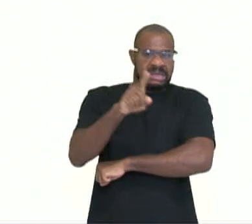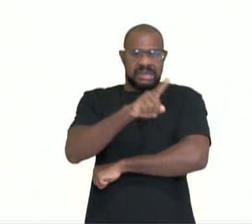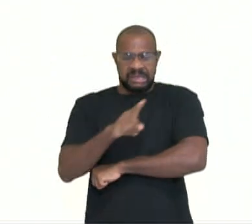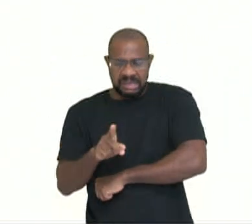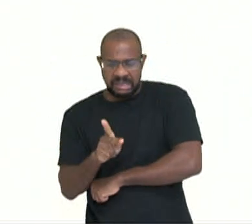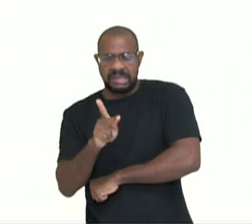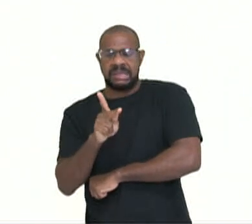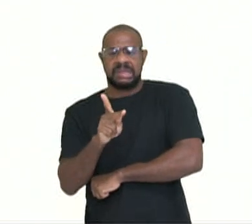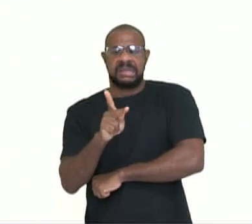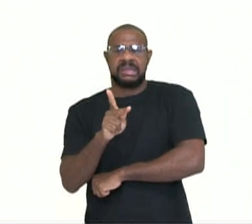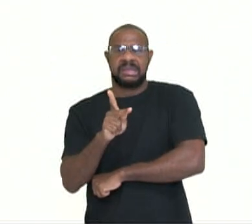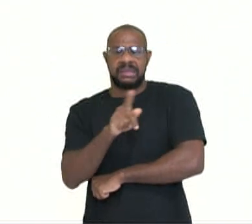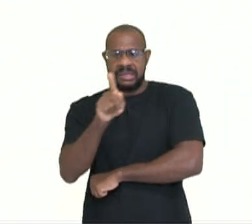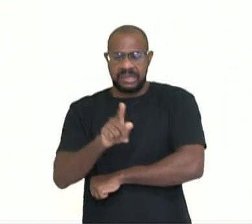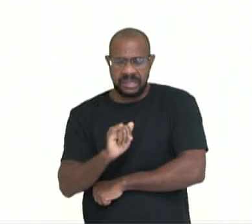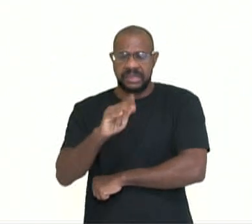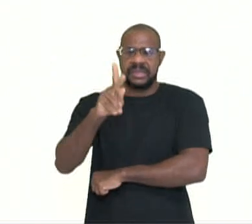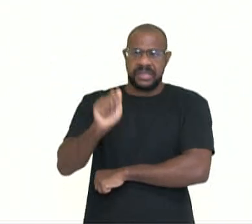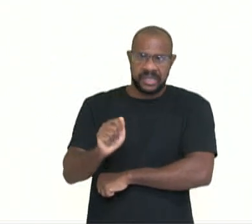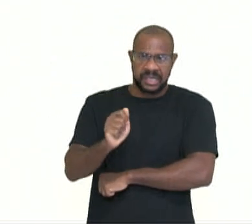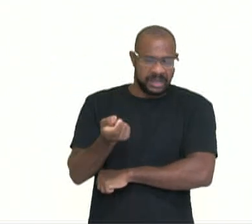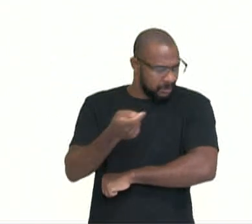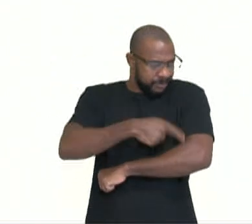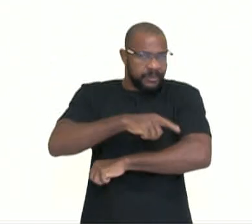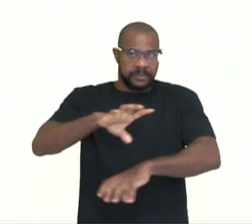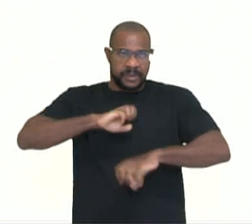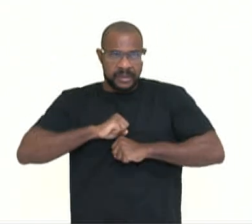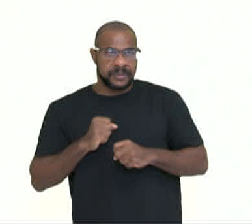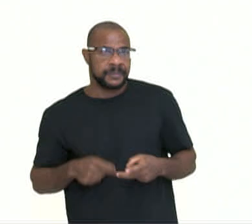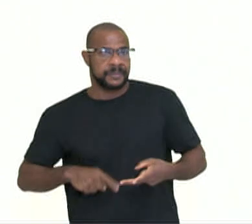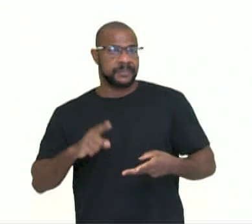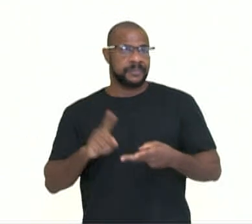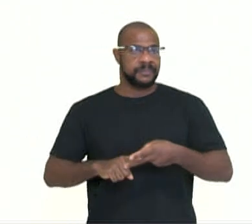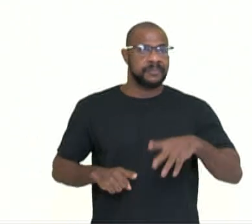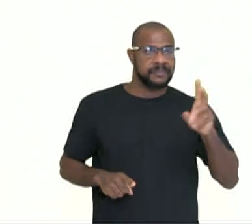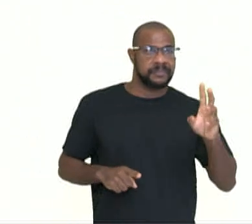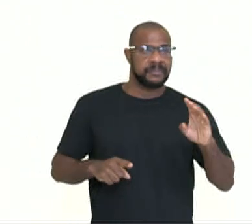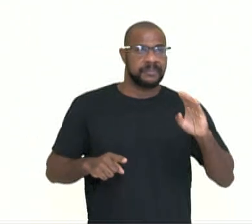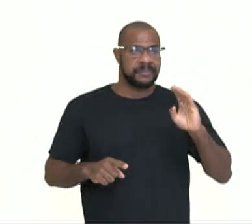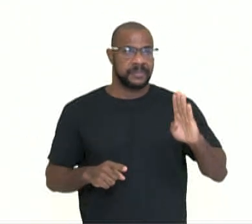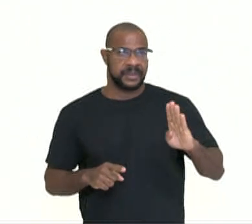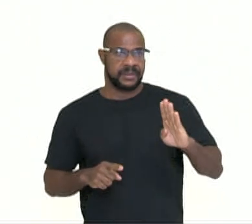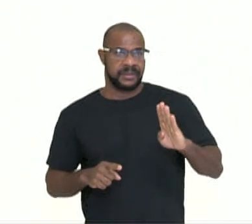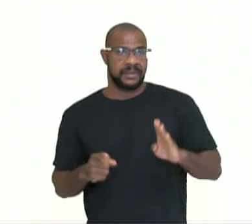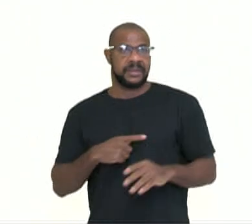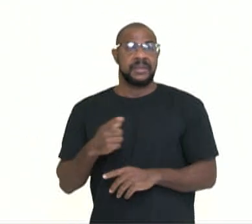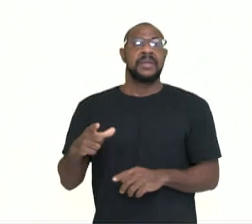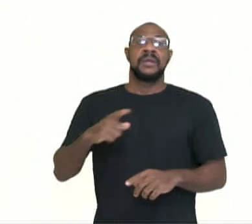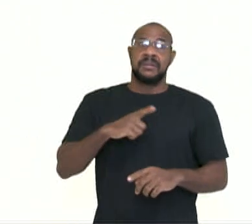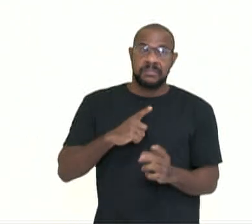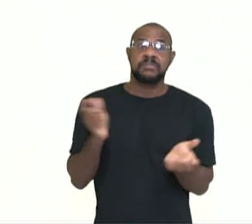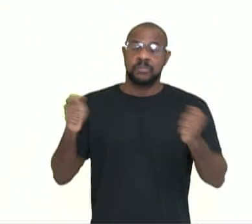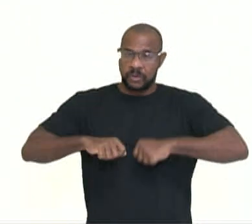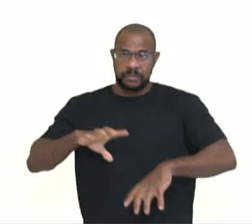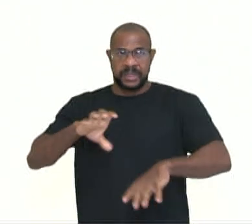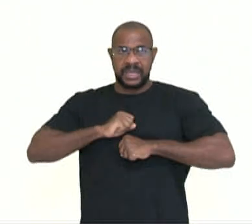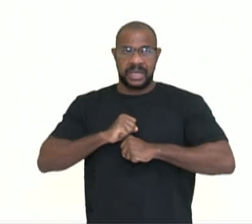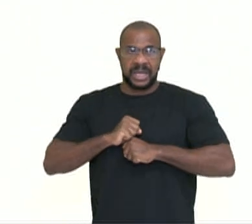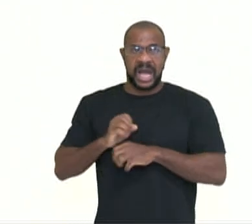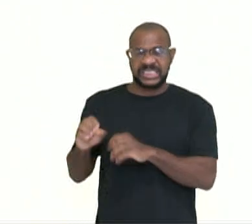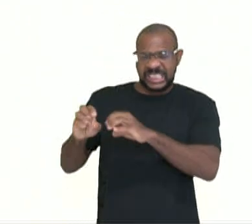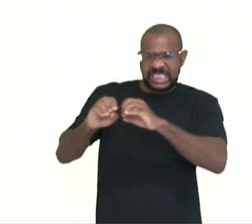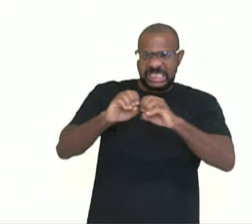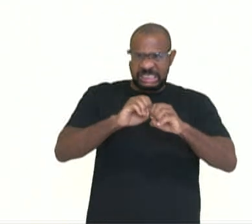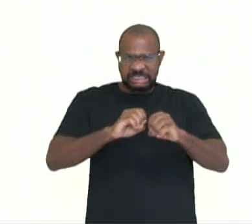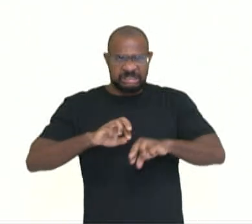B. Lia está sujeita a contaminação por diversos tipos de bactérias como a causadora da dengue? Letra C. O mosquito é uma